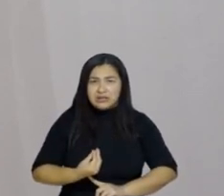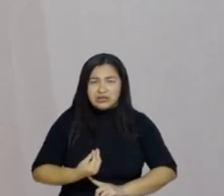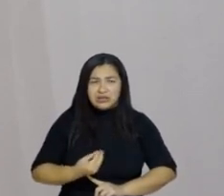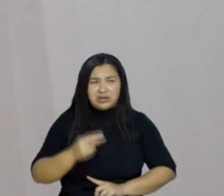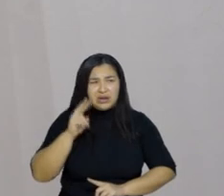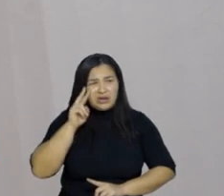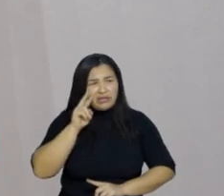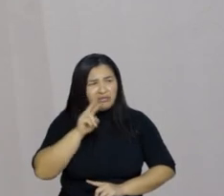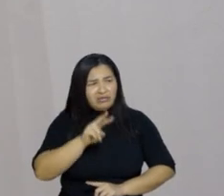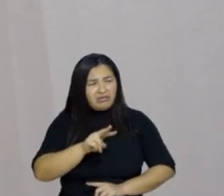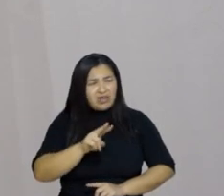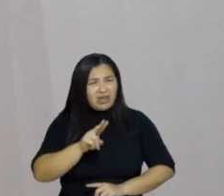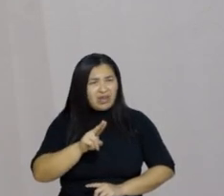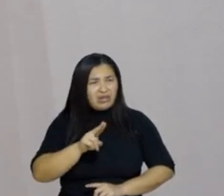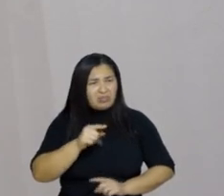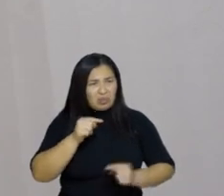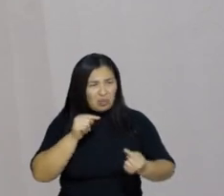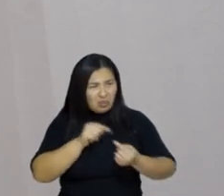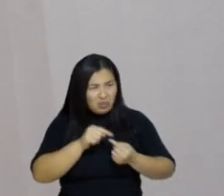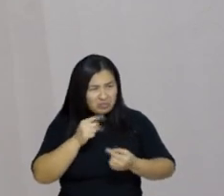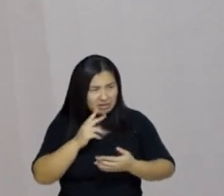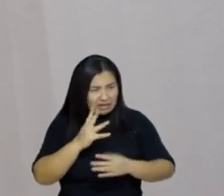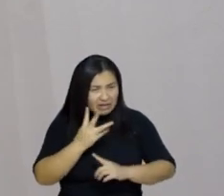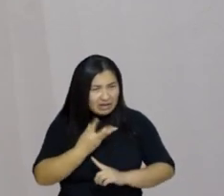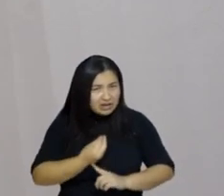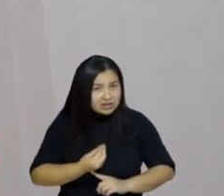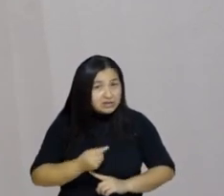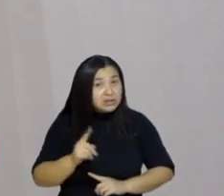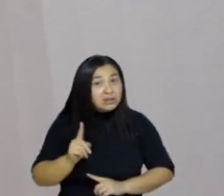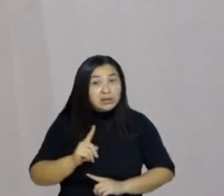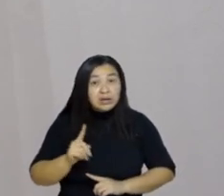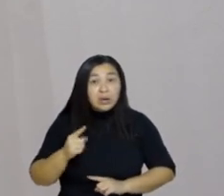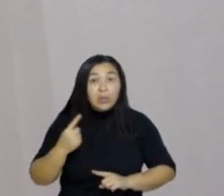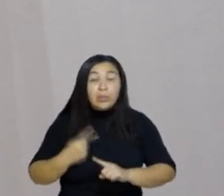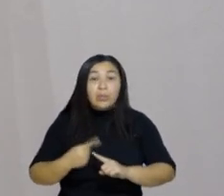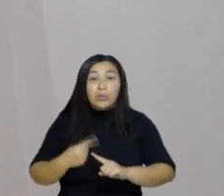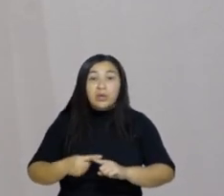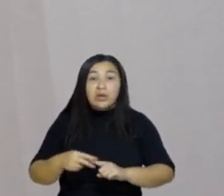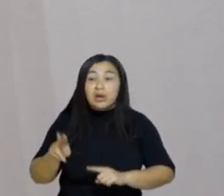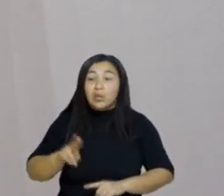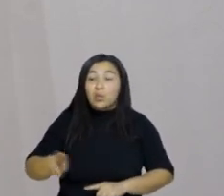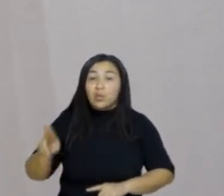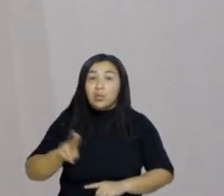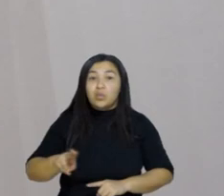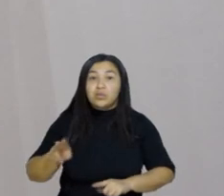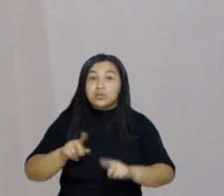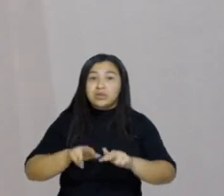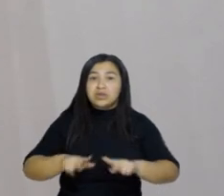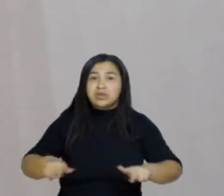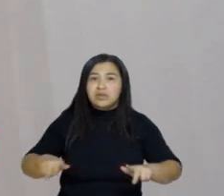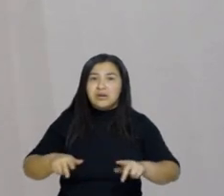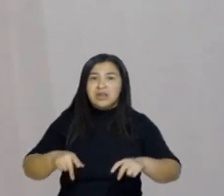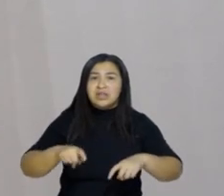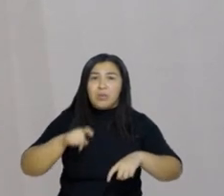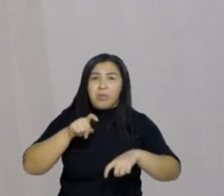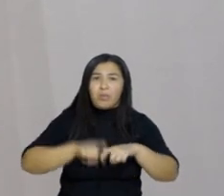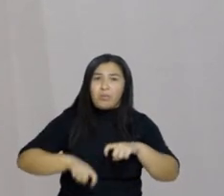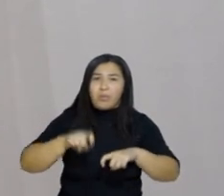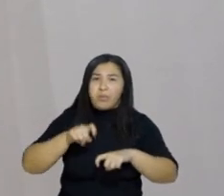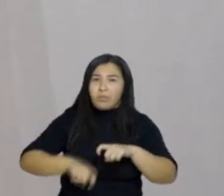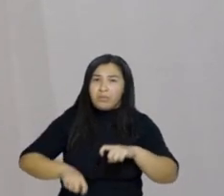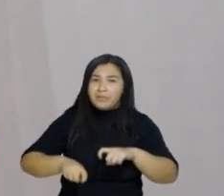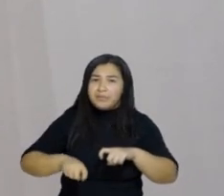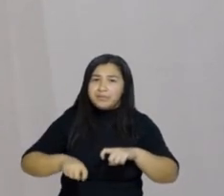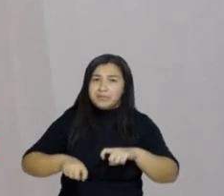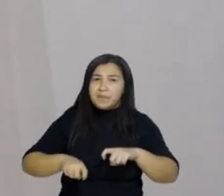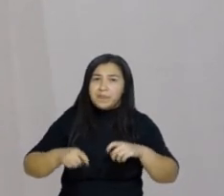pessoas utilizando de equipamentos, aparelhos pornográficos, para fazer uso na frente de crianças, na